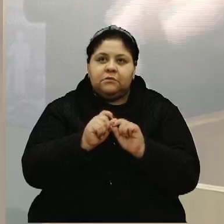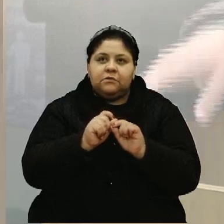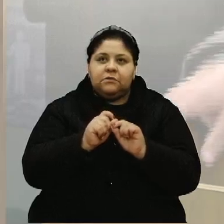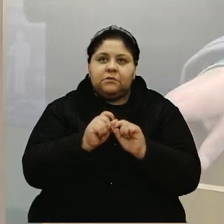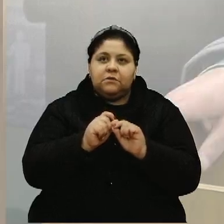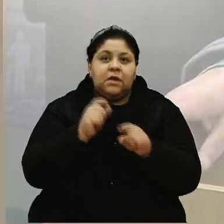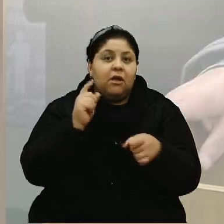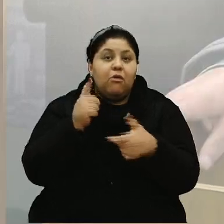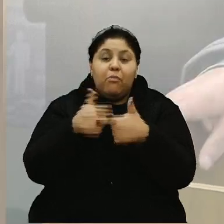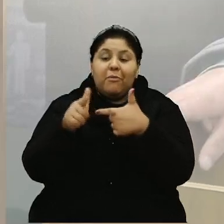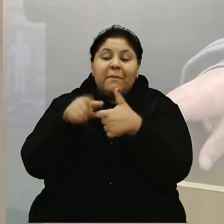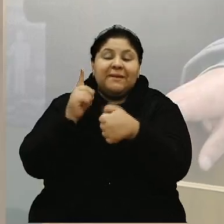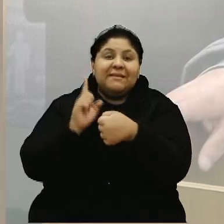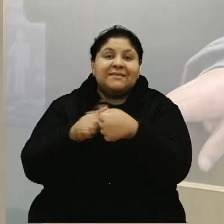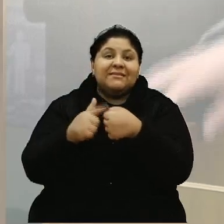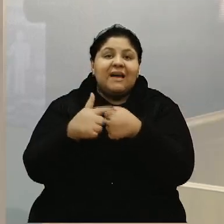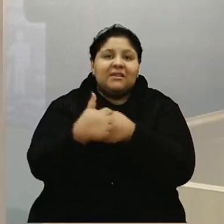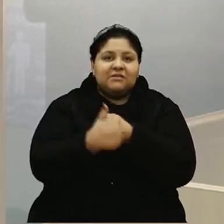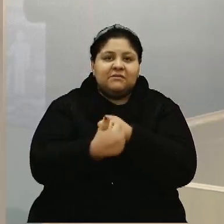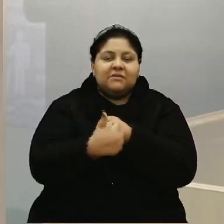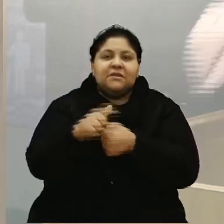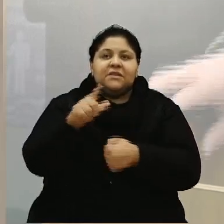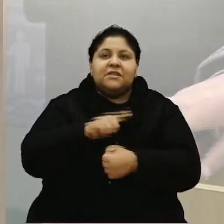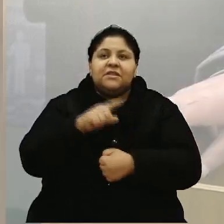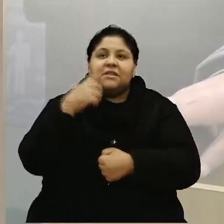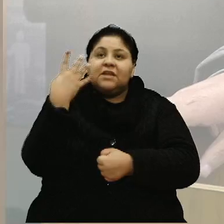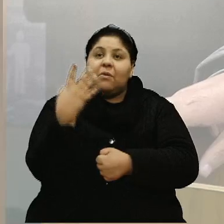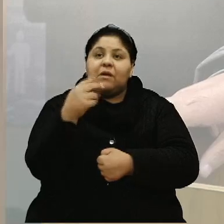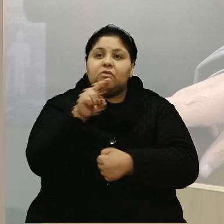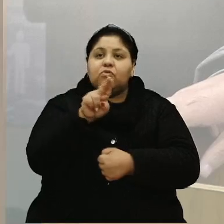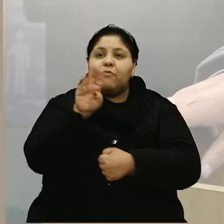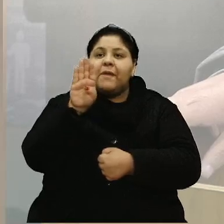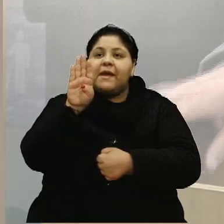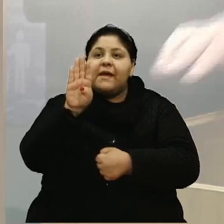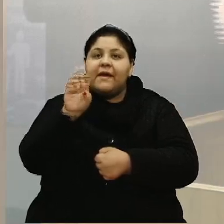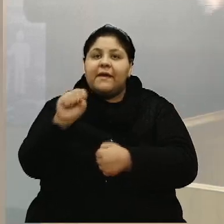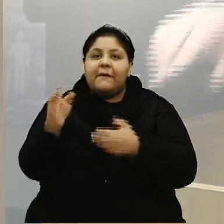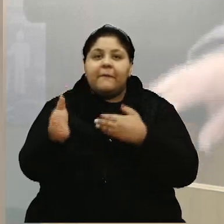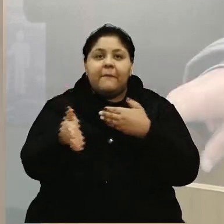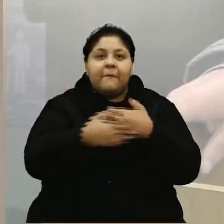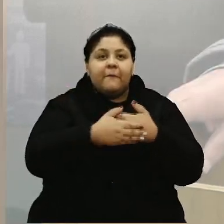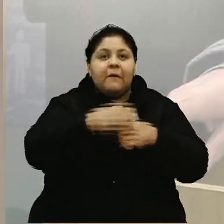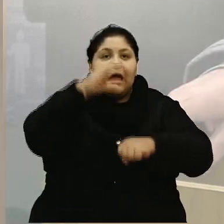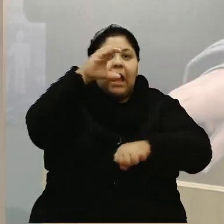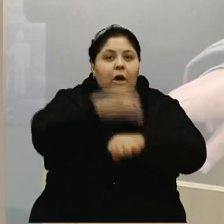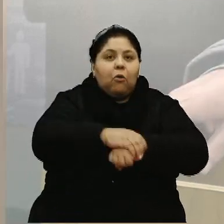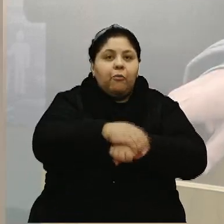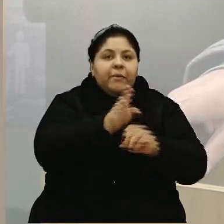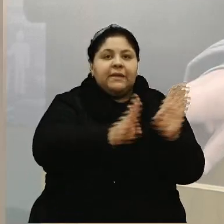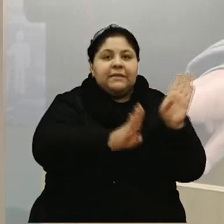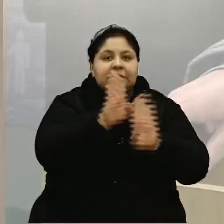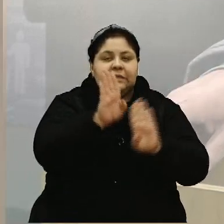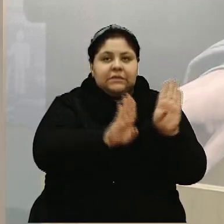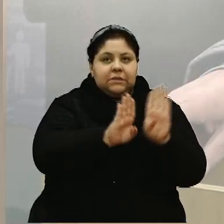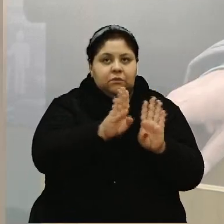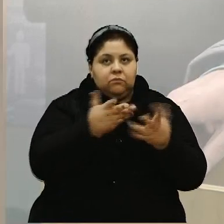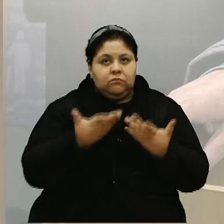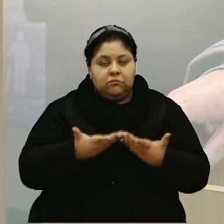da cidade. Tem 4 UBS fechadas. A culpa é da licitação.